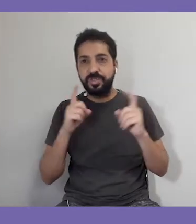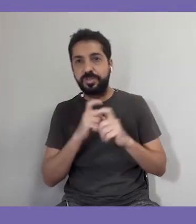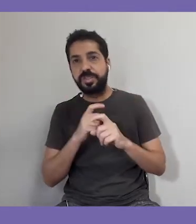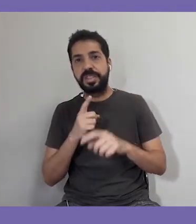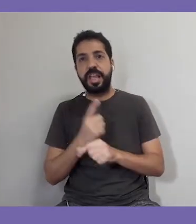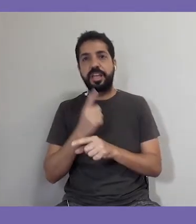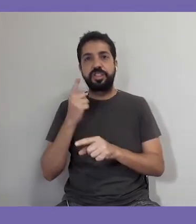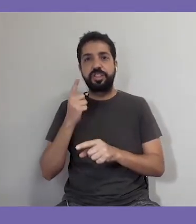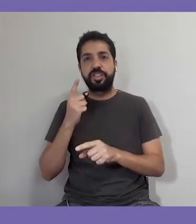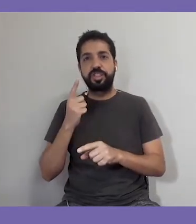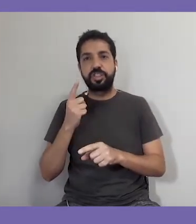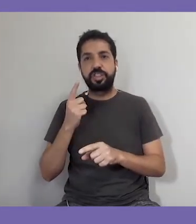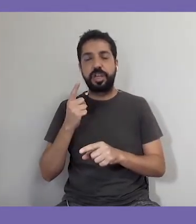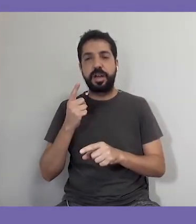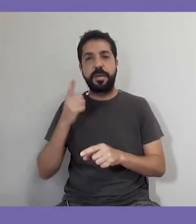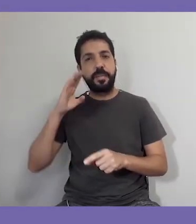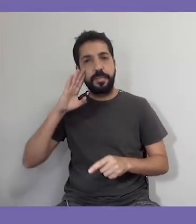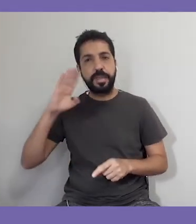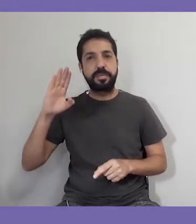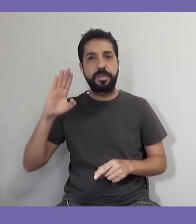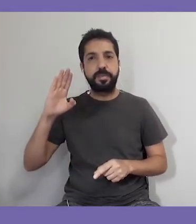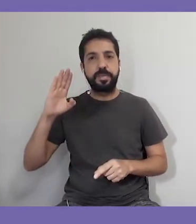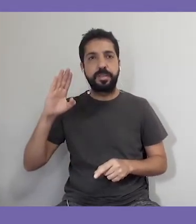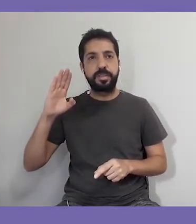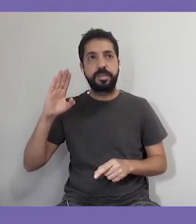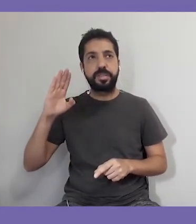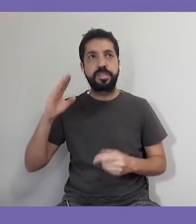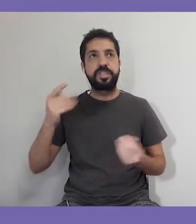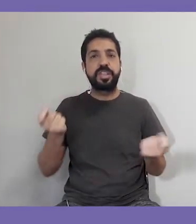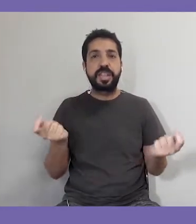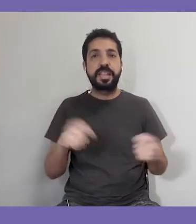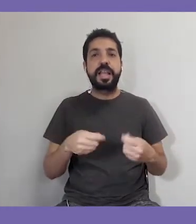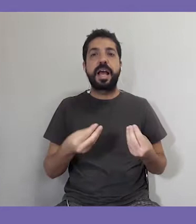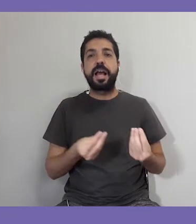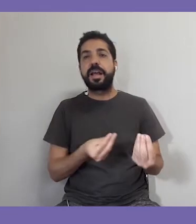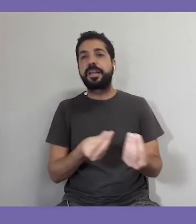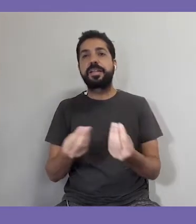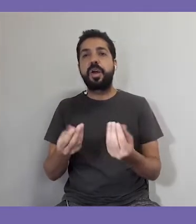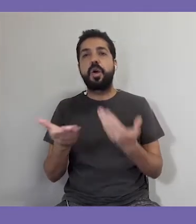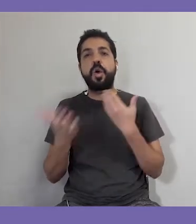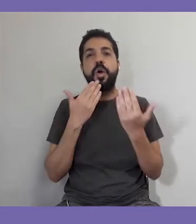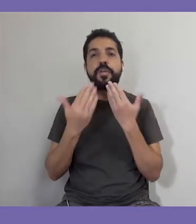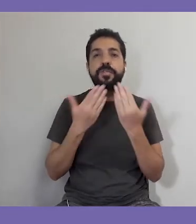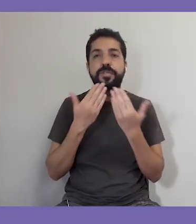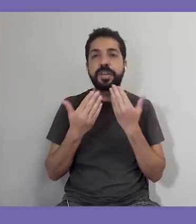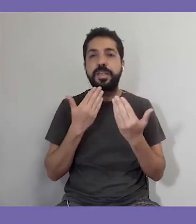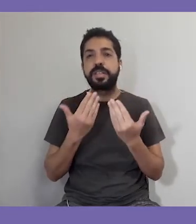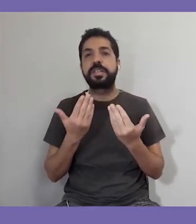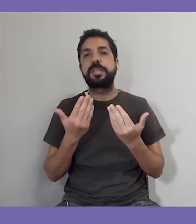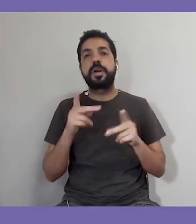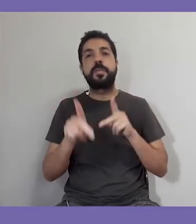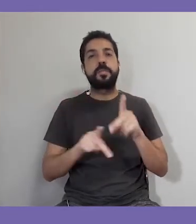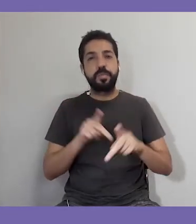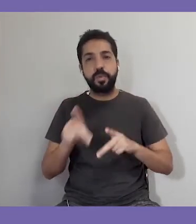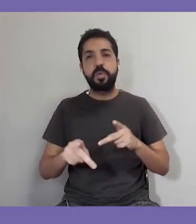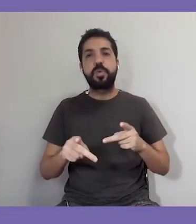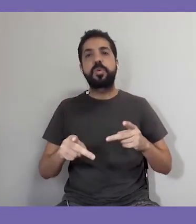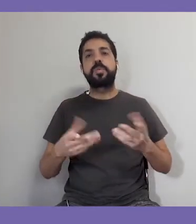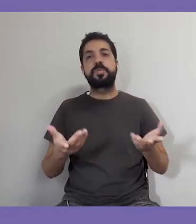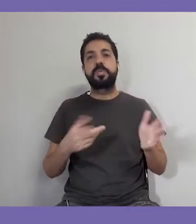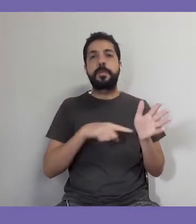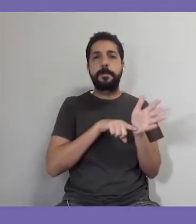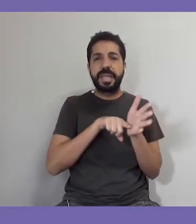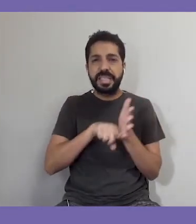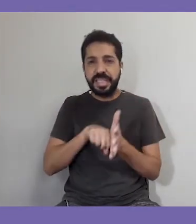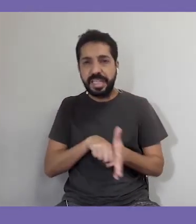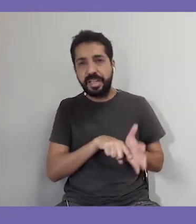mais raros, muitas vezes, e principalmente eles dão uma possibilidade de uma conversa, né, entre o De